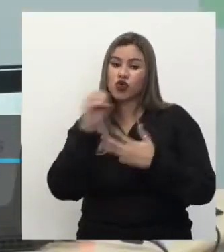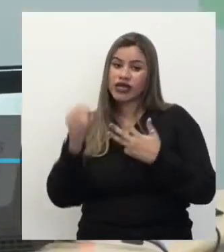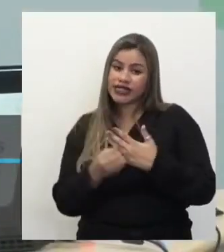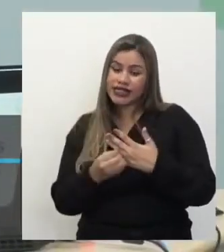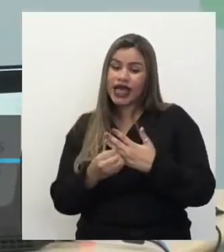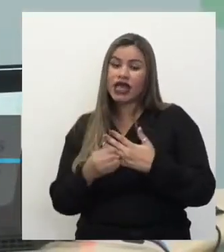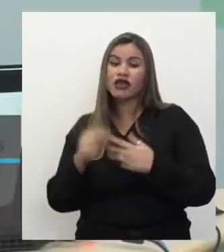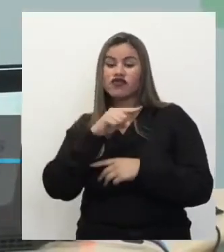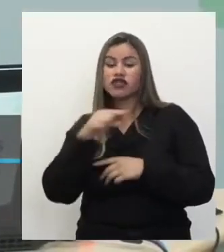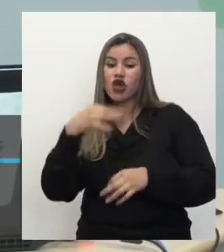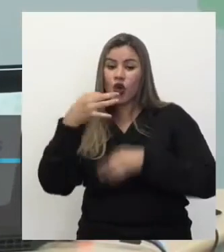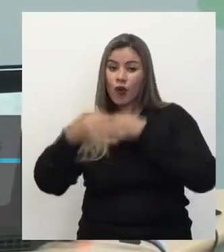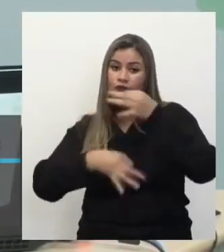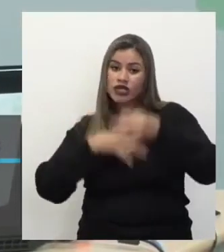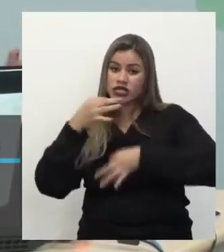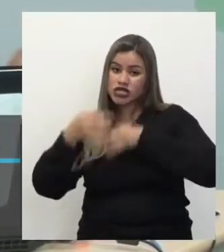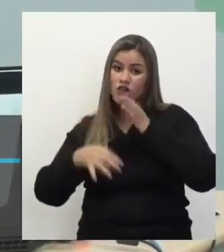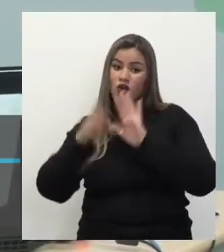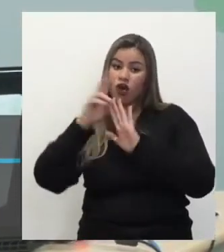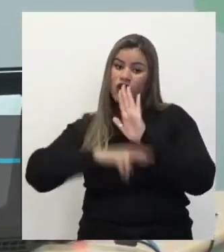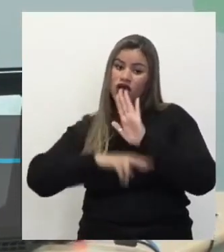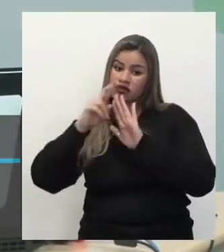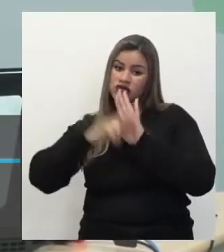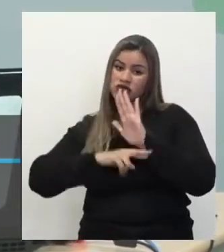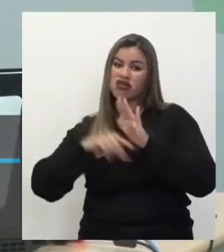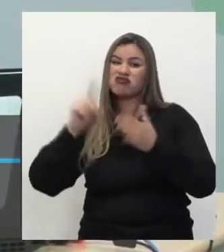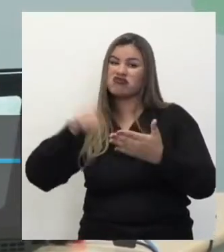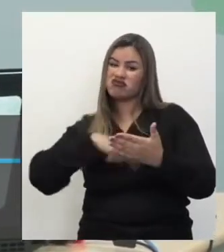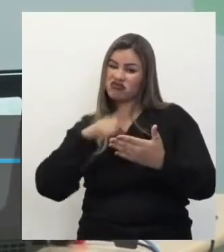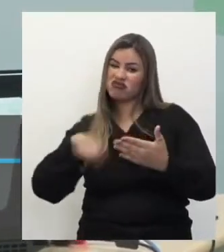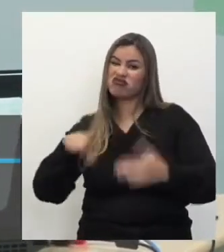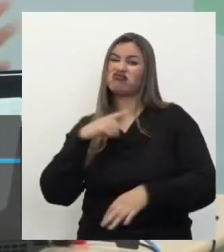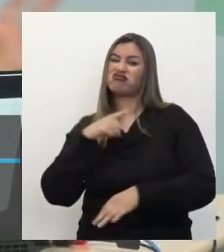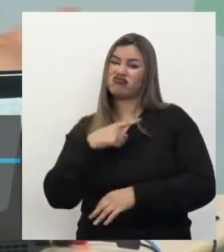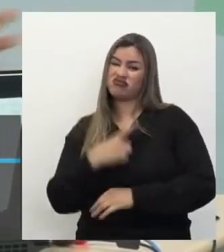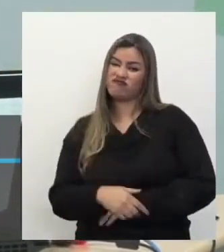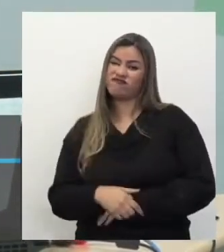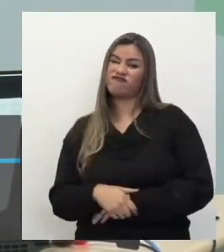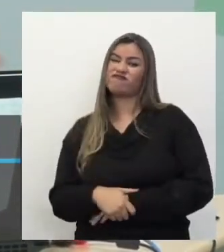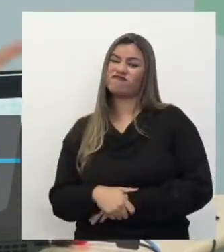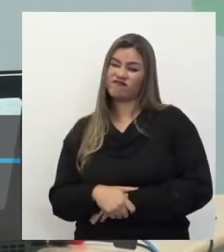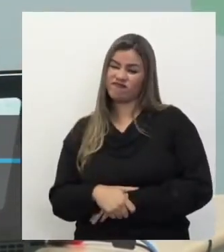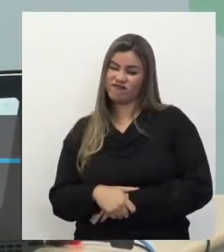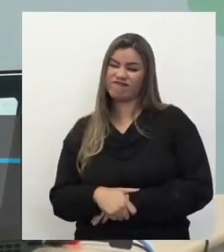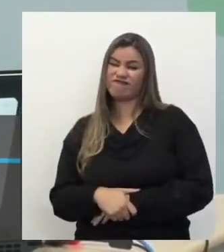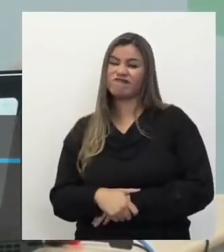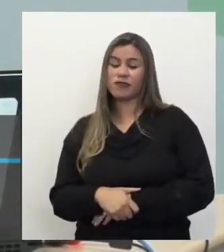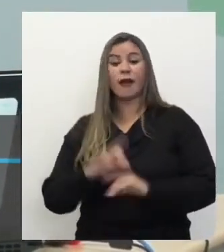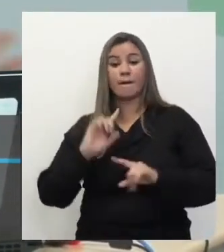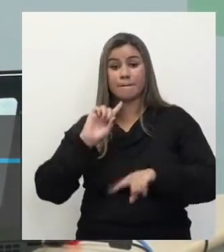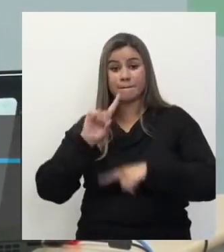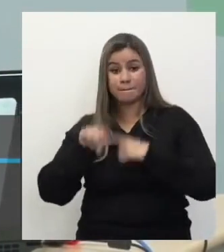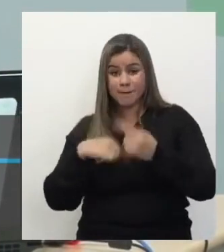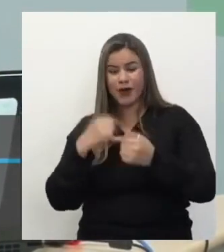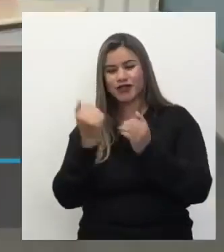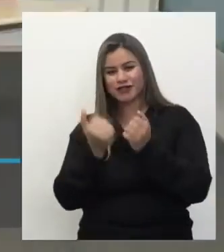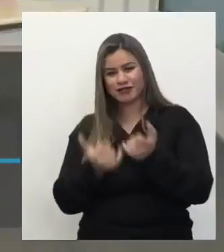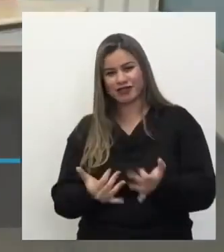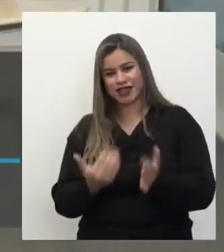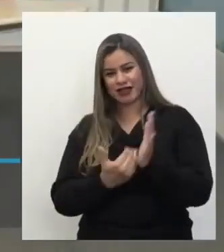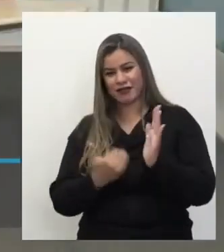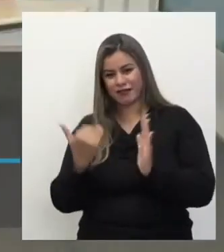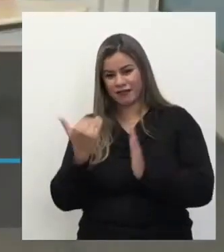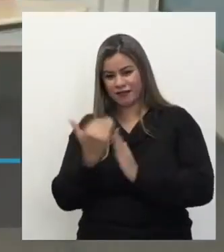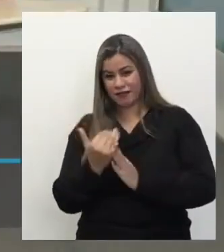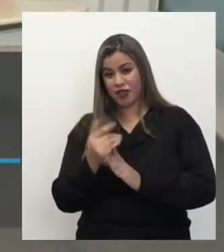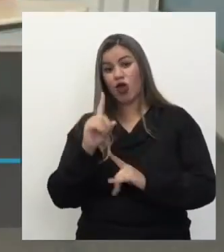da opinião que você colocar, a sua redação vai ser desclassificada. É nesse sentido. Mas aí a gente vai complementando assim, conforme as